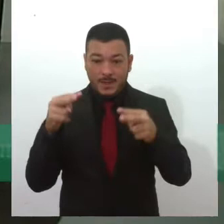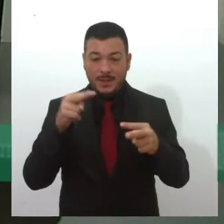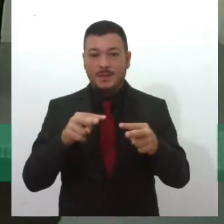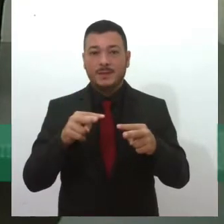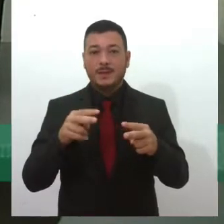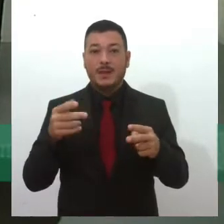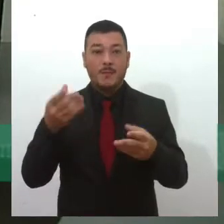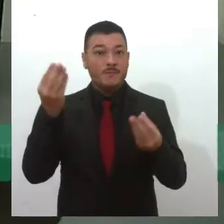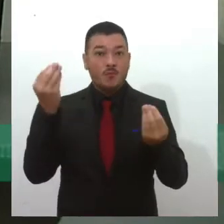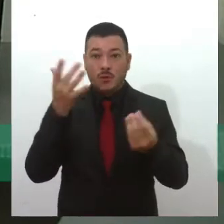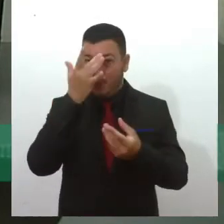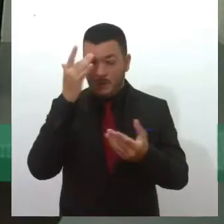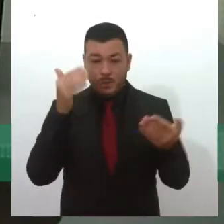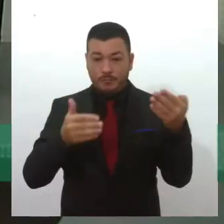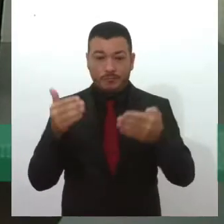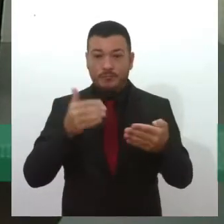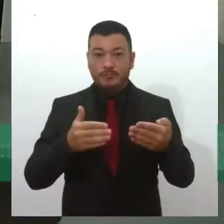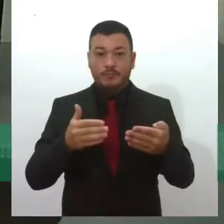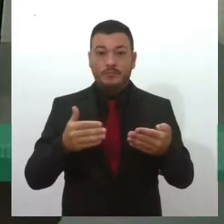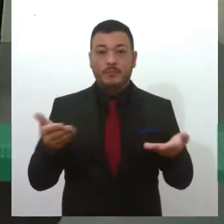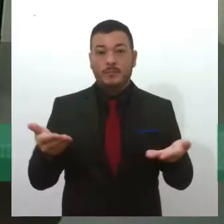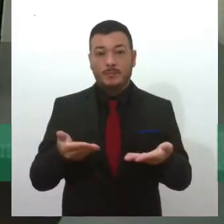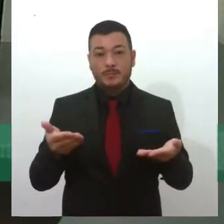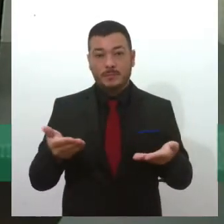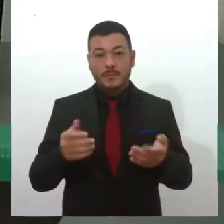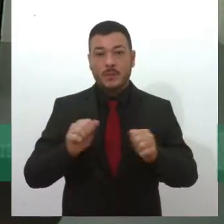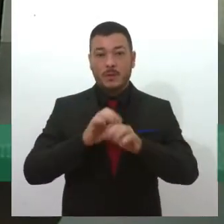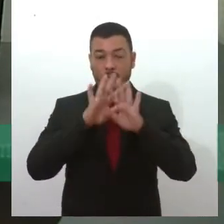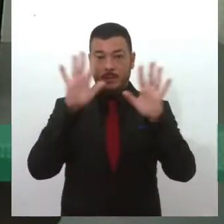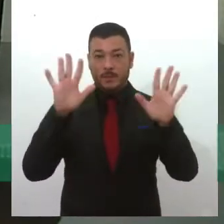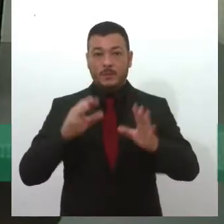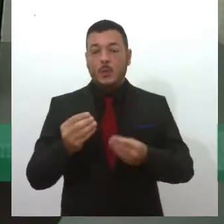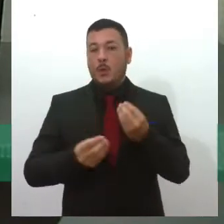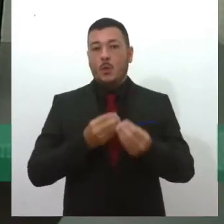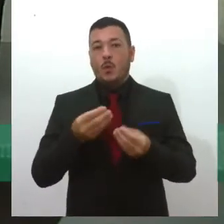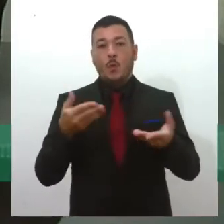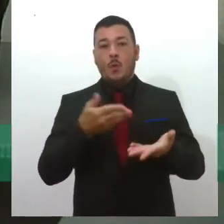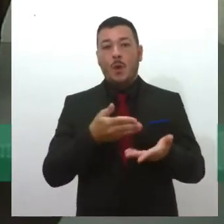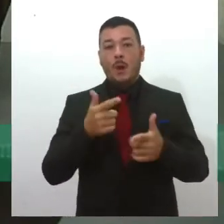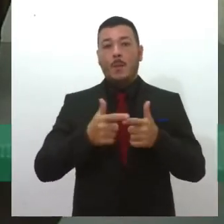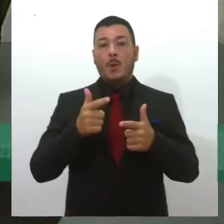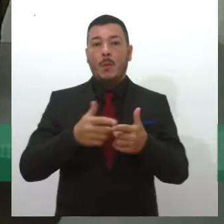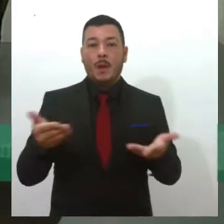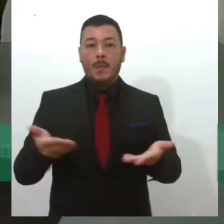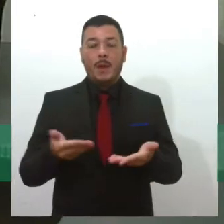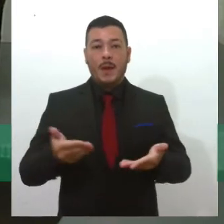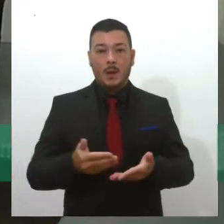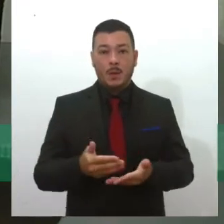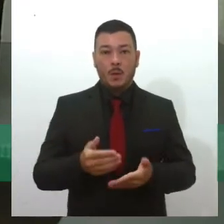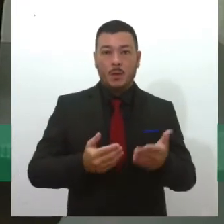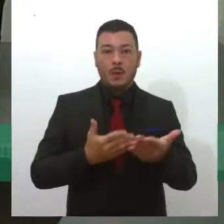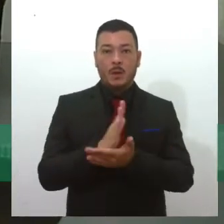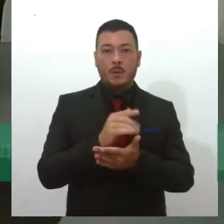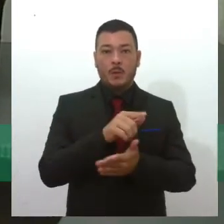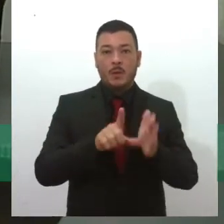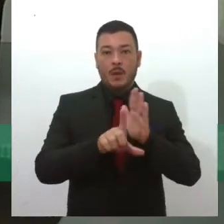a diversas informações e a transparência. Como é que fica essa situação a partir de agora da aprovação dessa